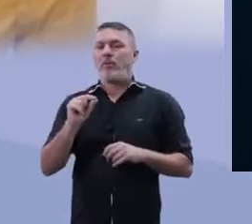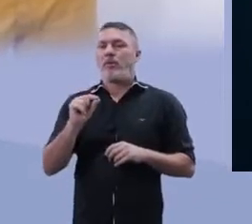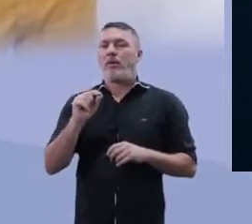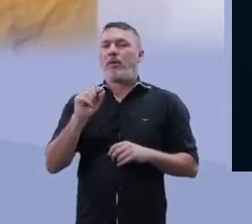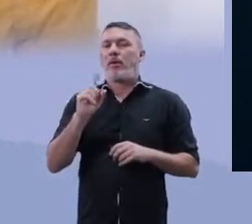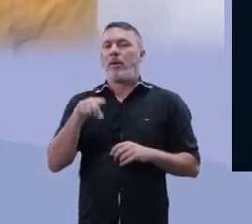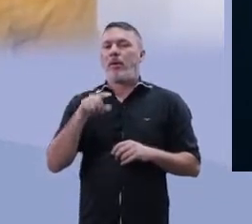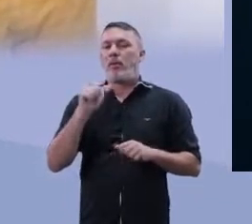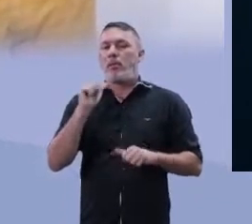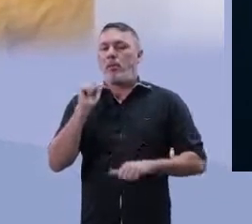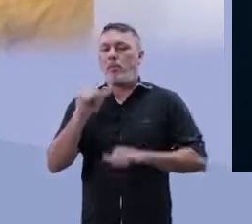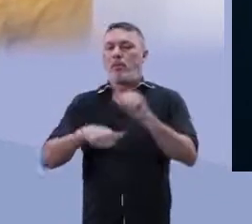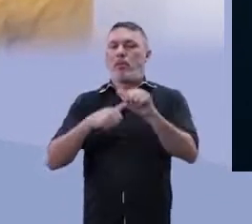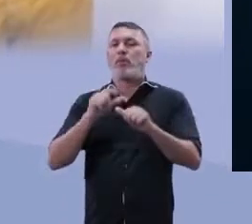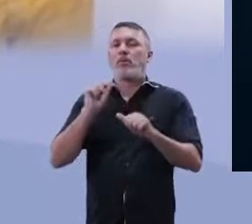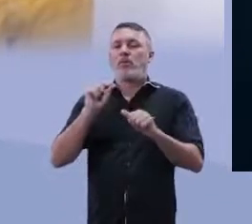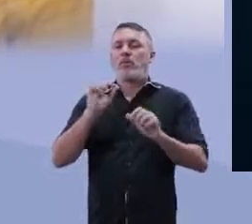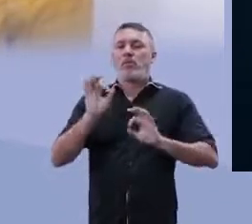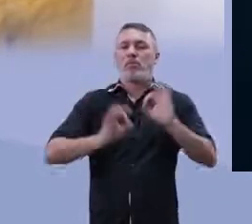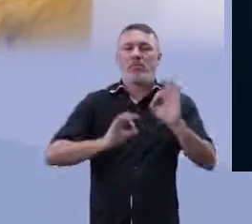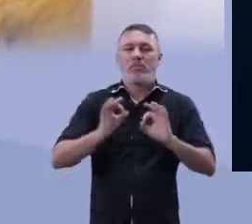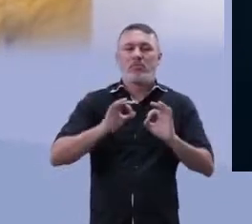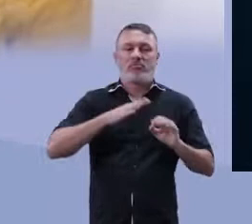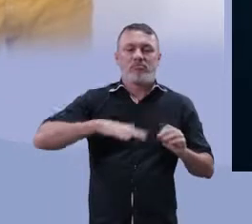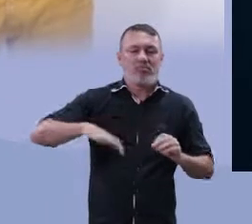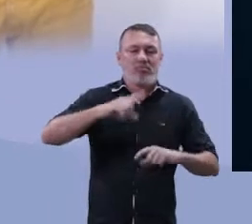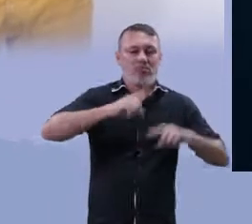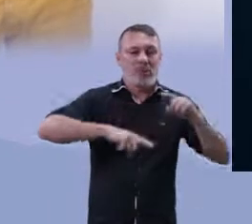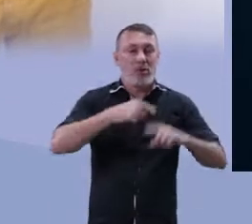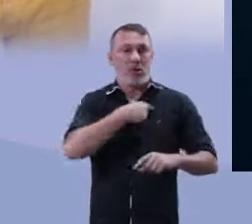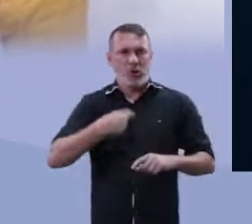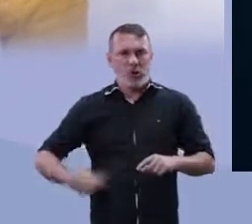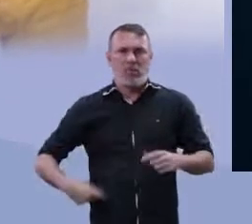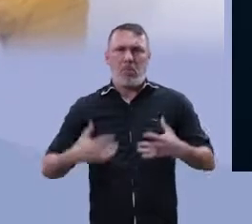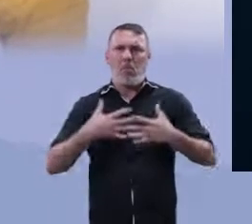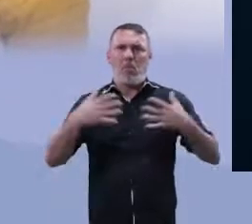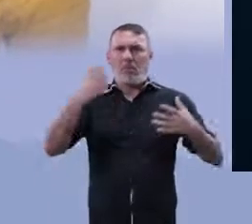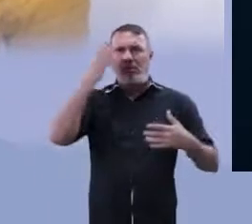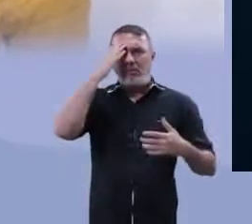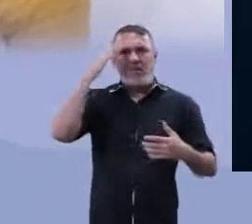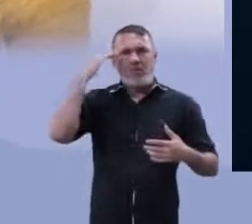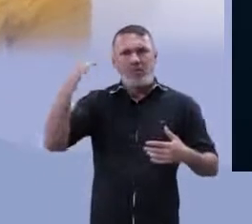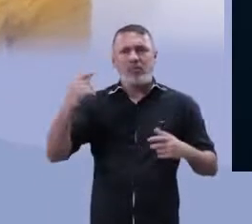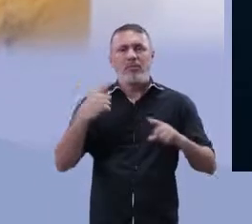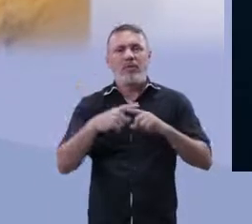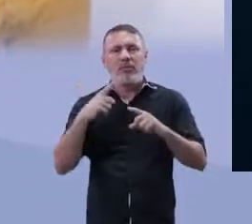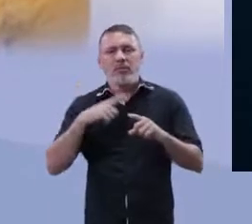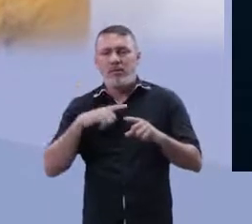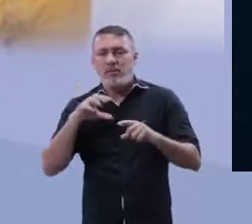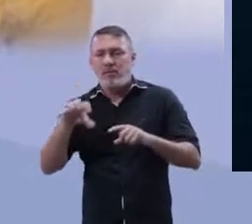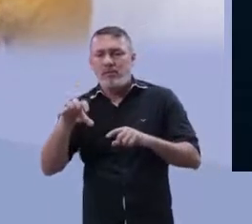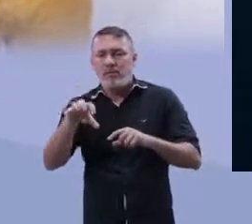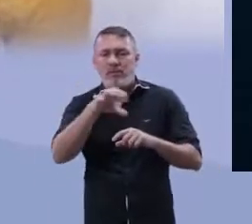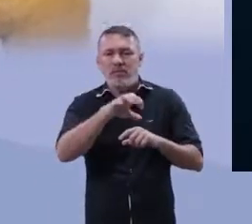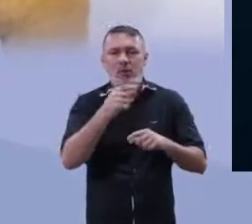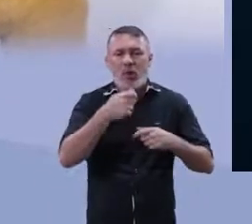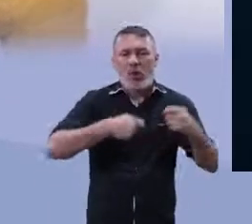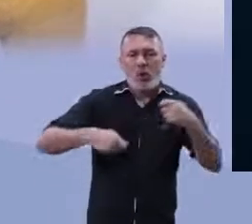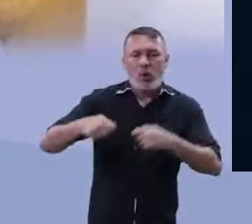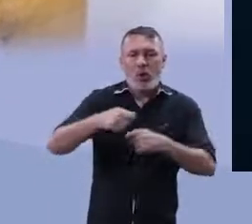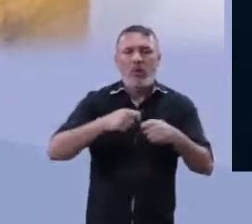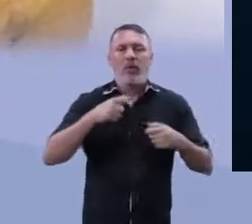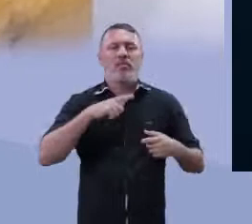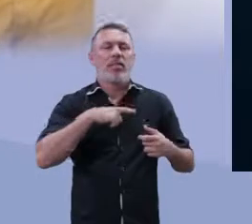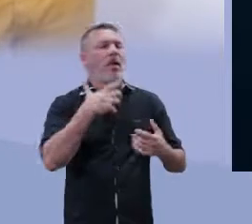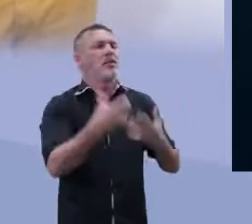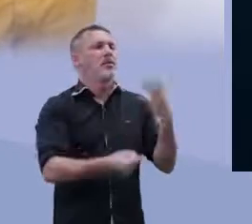uma evolução da produção, né, industrial da China muito representativa, pois essas zonas econômicas especiais ofereciam todos